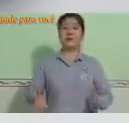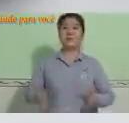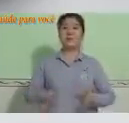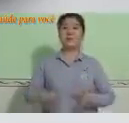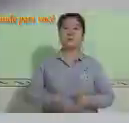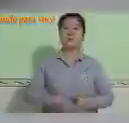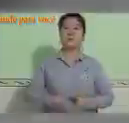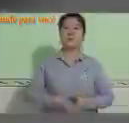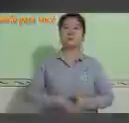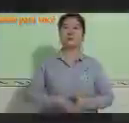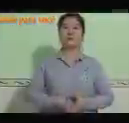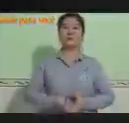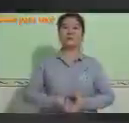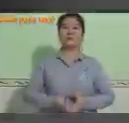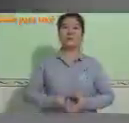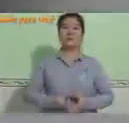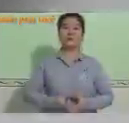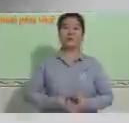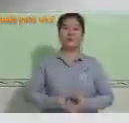rosto.